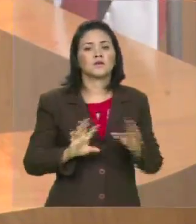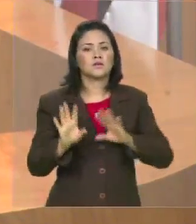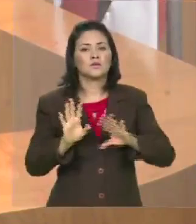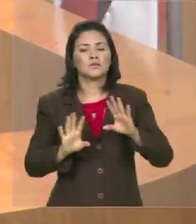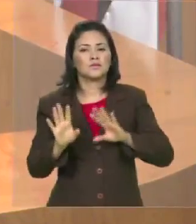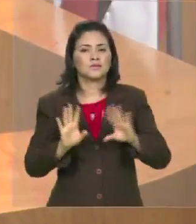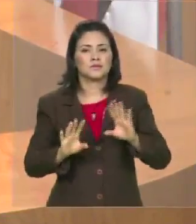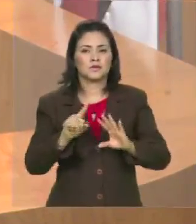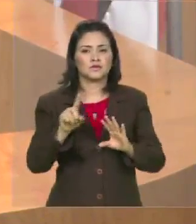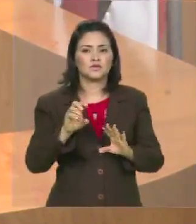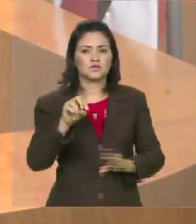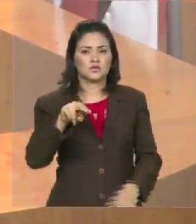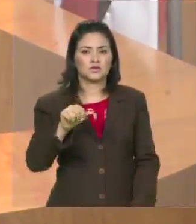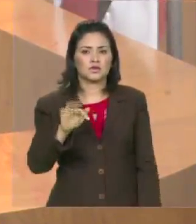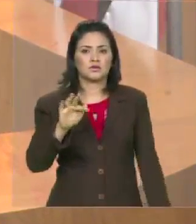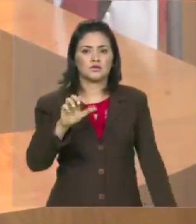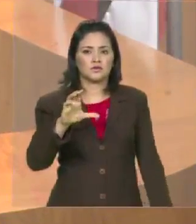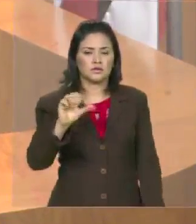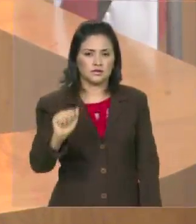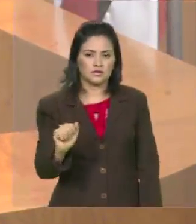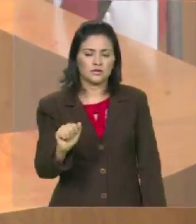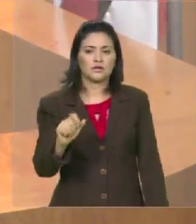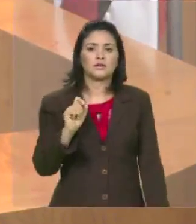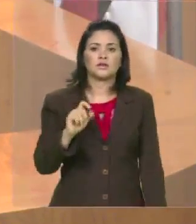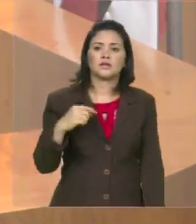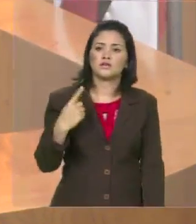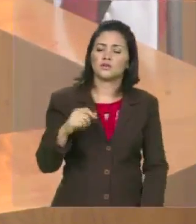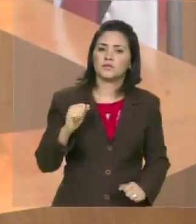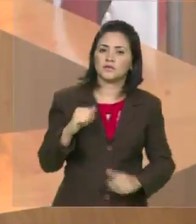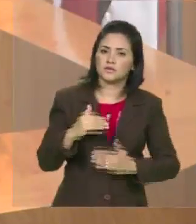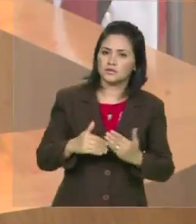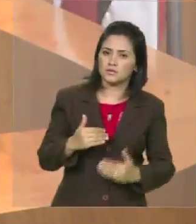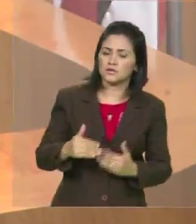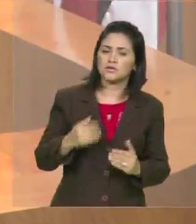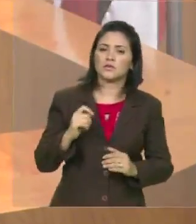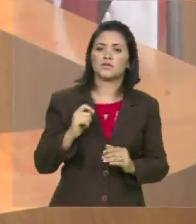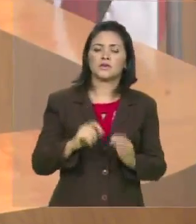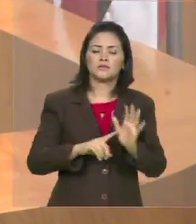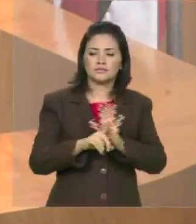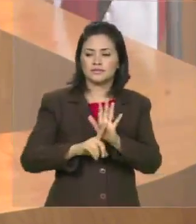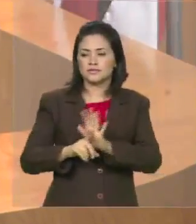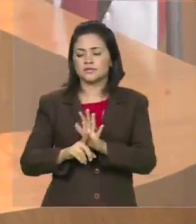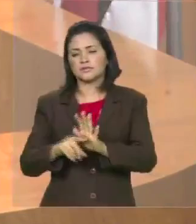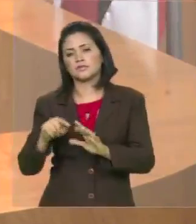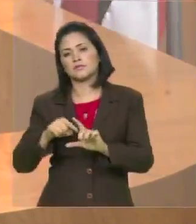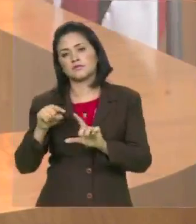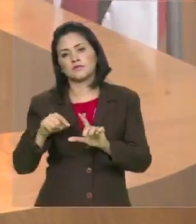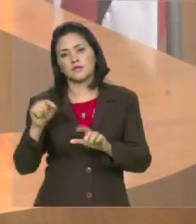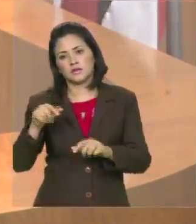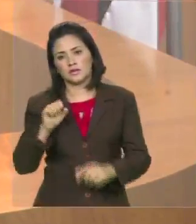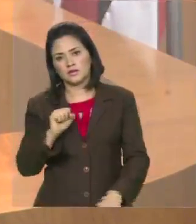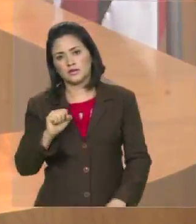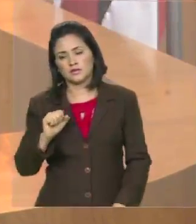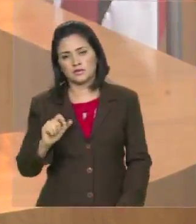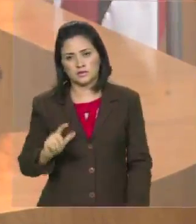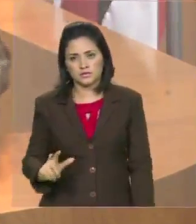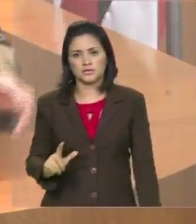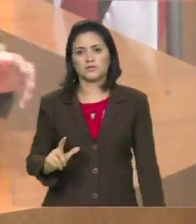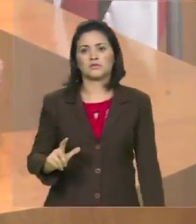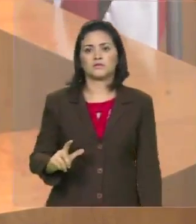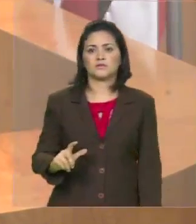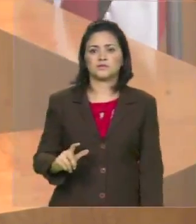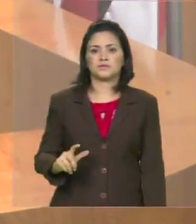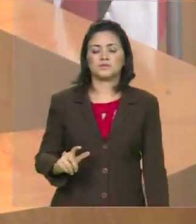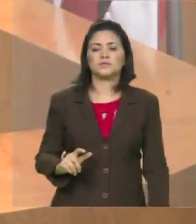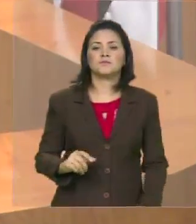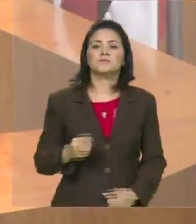Franca, que nós possamos desenvolver um estudo na capital maranhense, em especial estendendo ao Estado do Maranhão, já